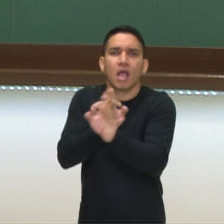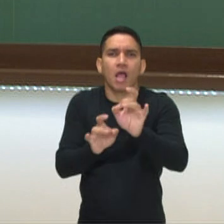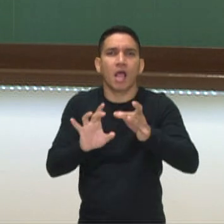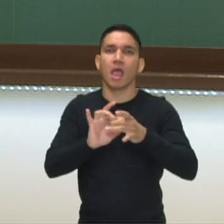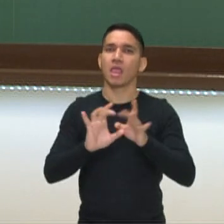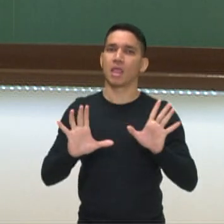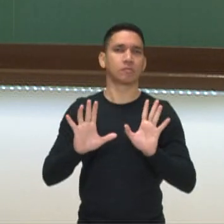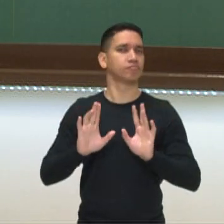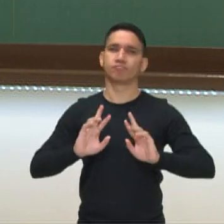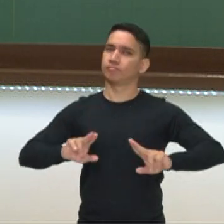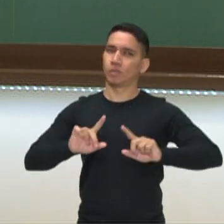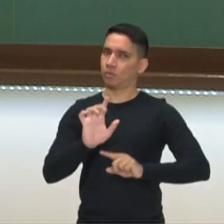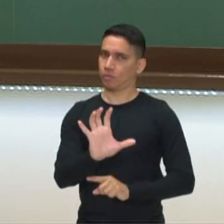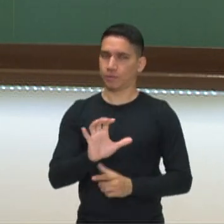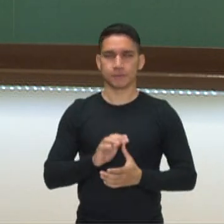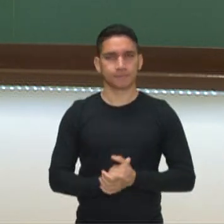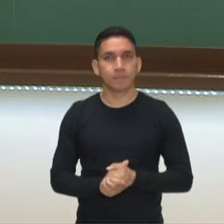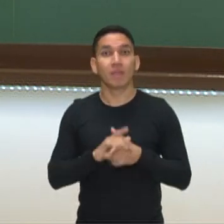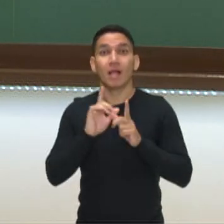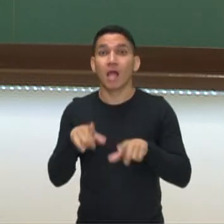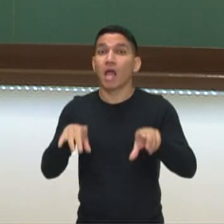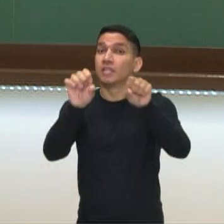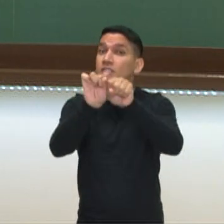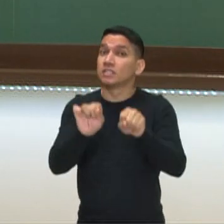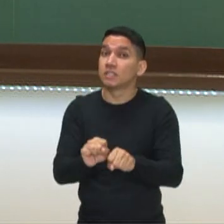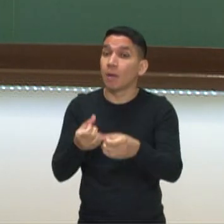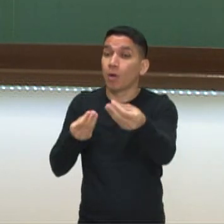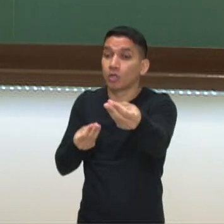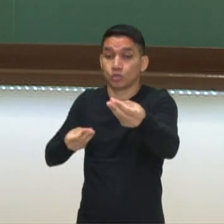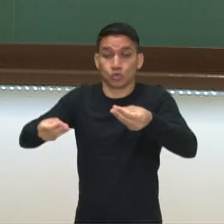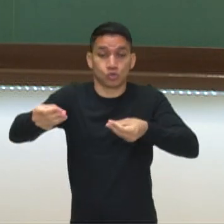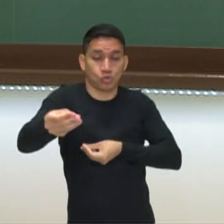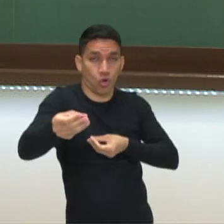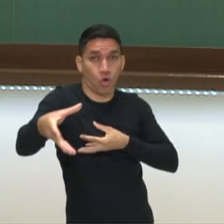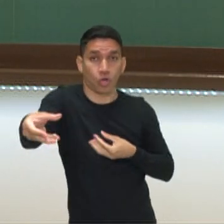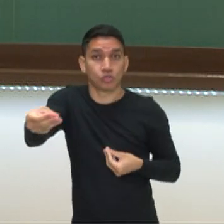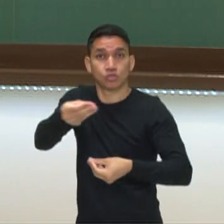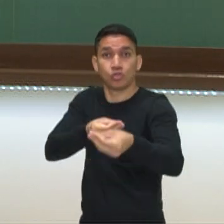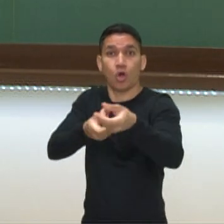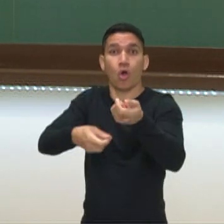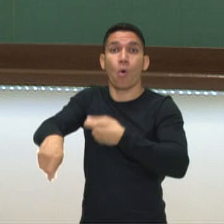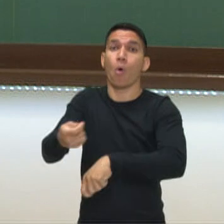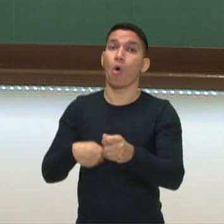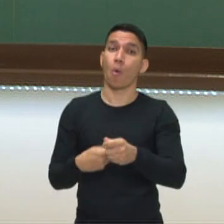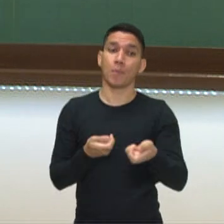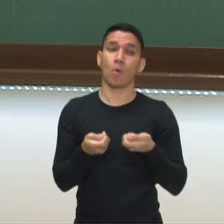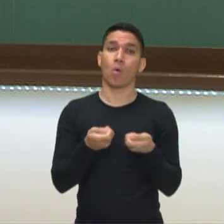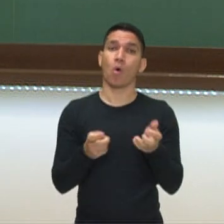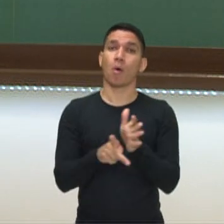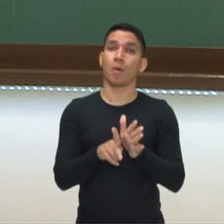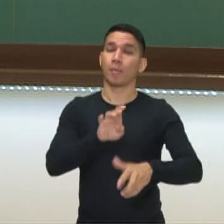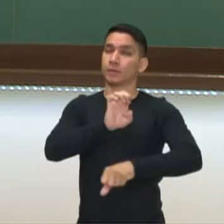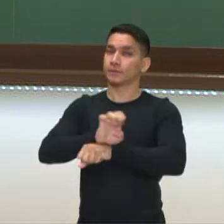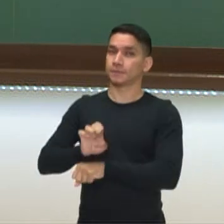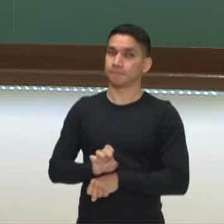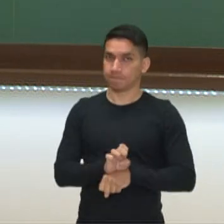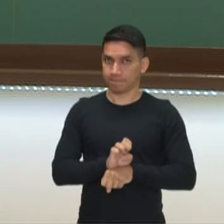liberal, não. Era um sistema de trocas comerciais controlados pelo